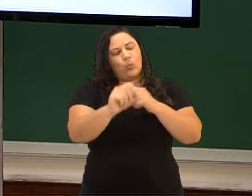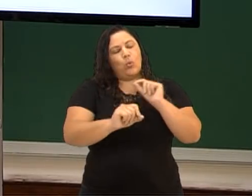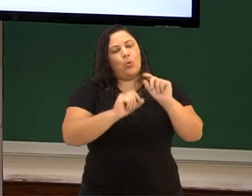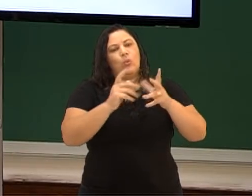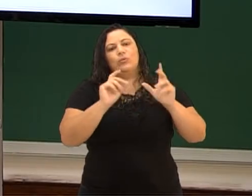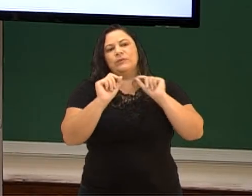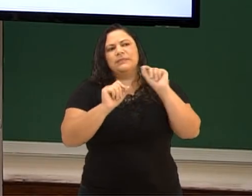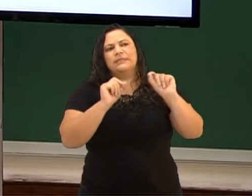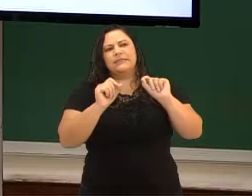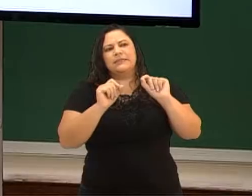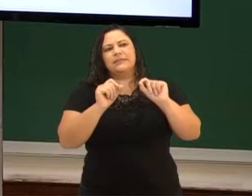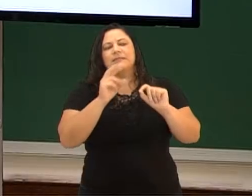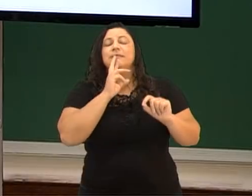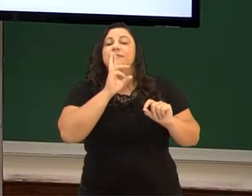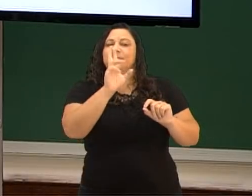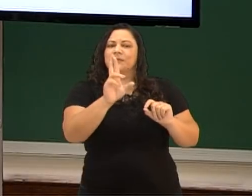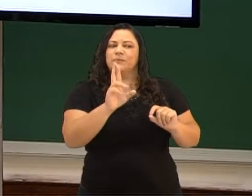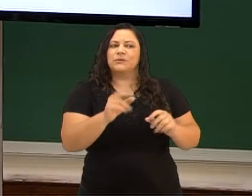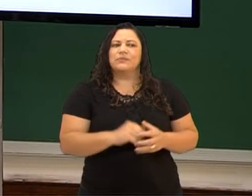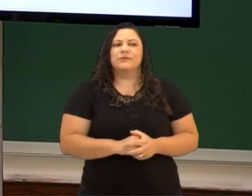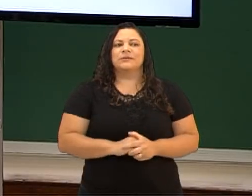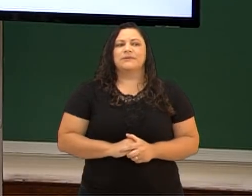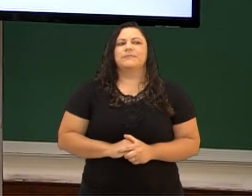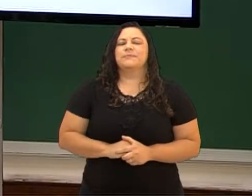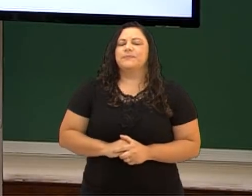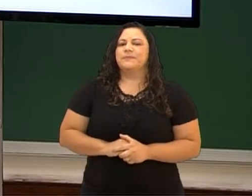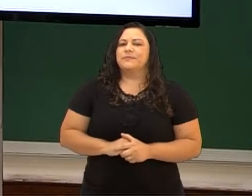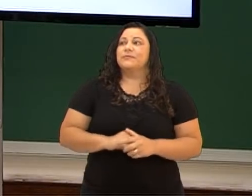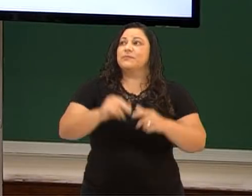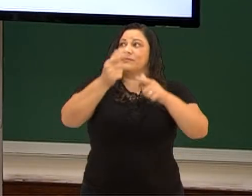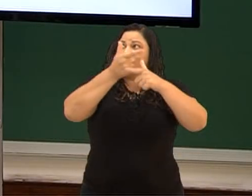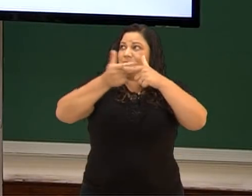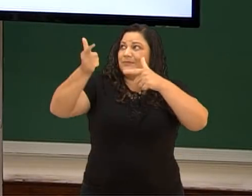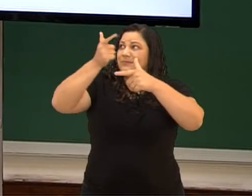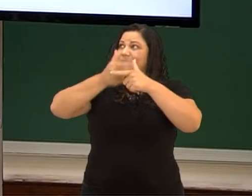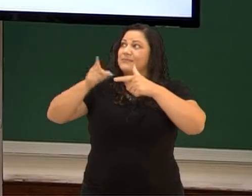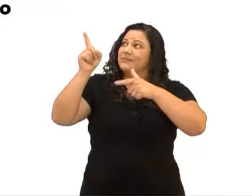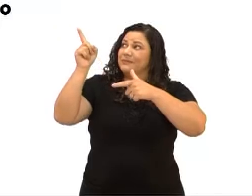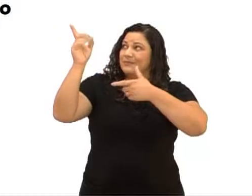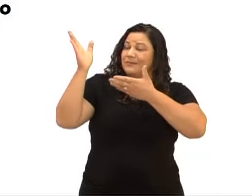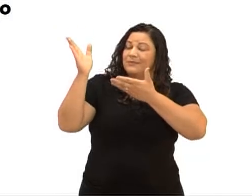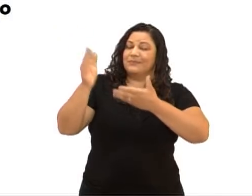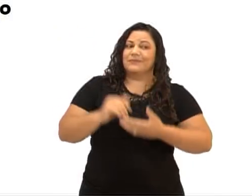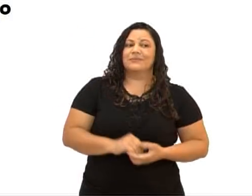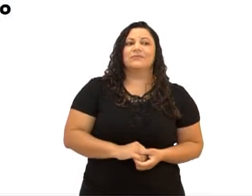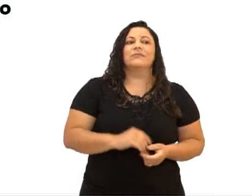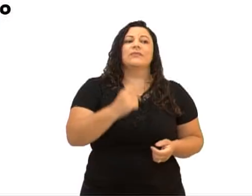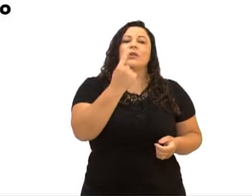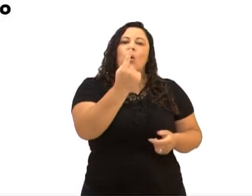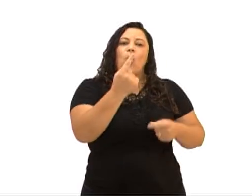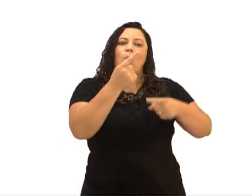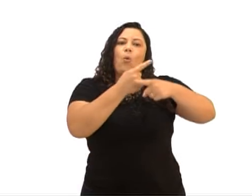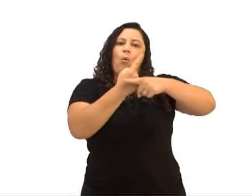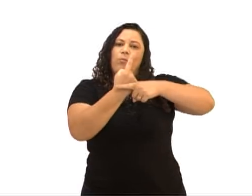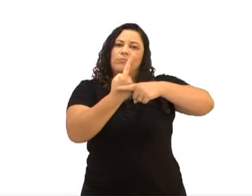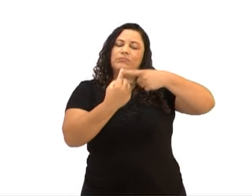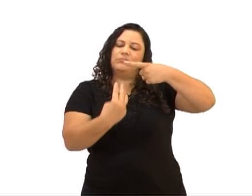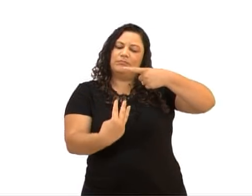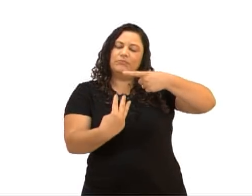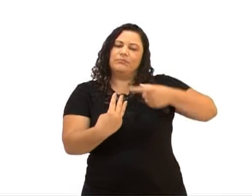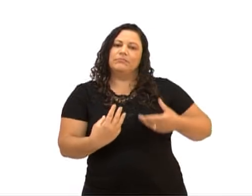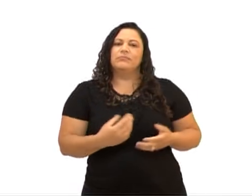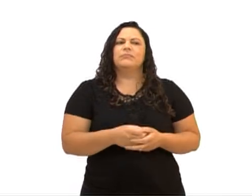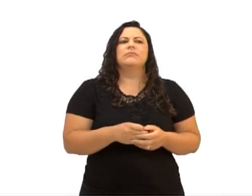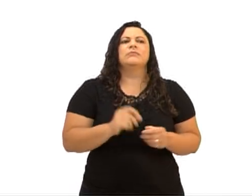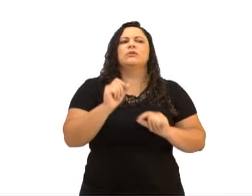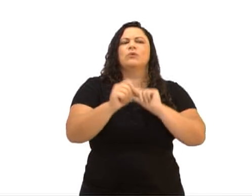por 3, 33. 11 divididos por 11, 1. 33 divididos por 11, 3. Tudo bem? E qual que é essa